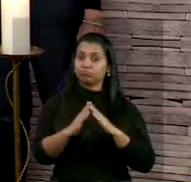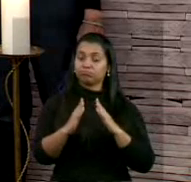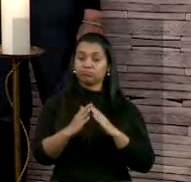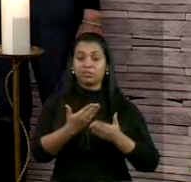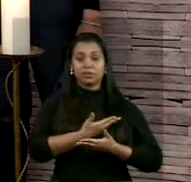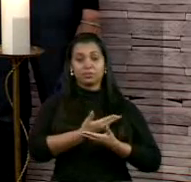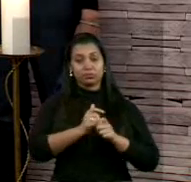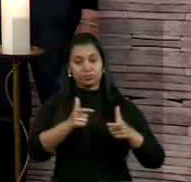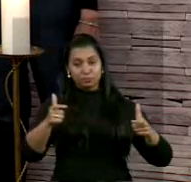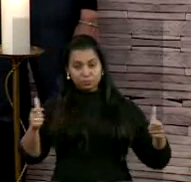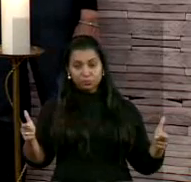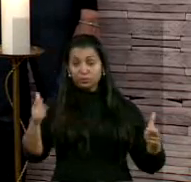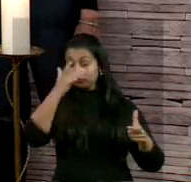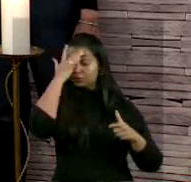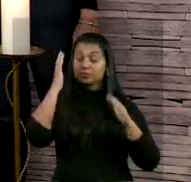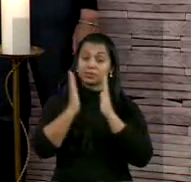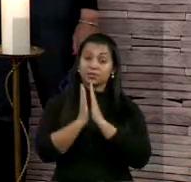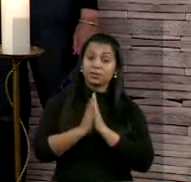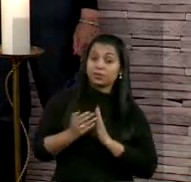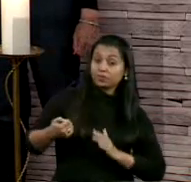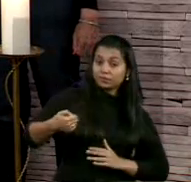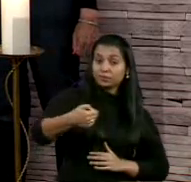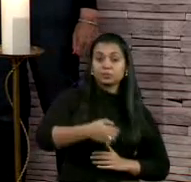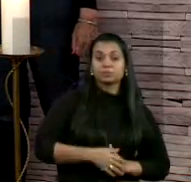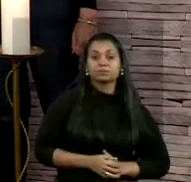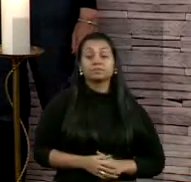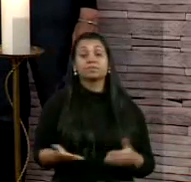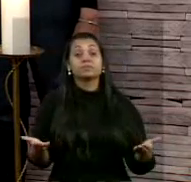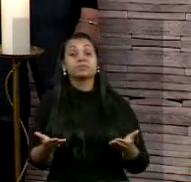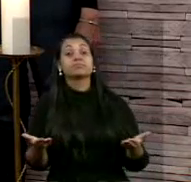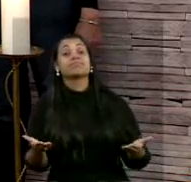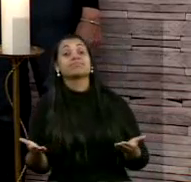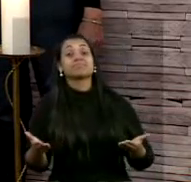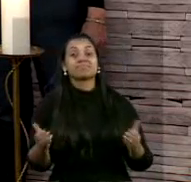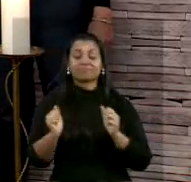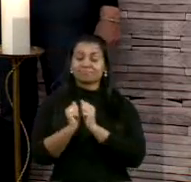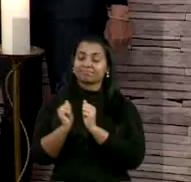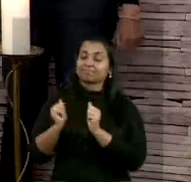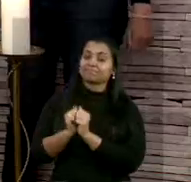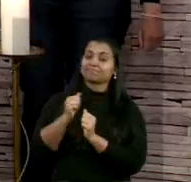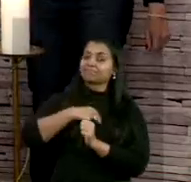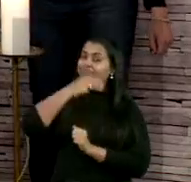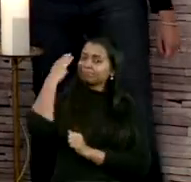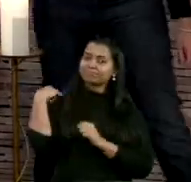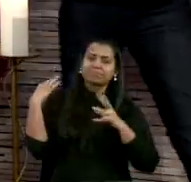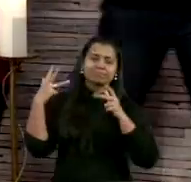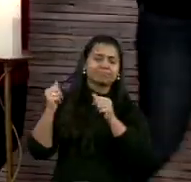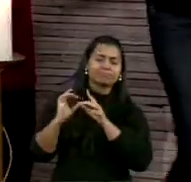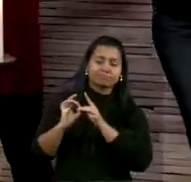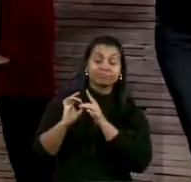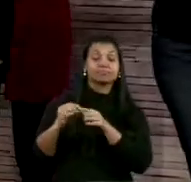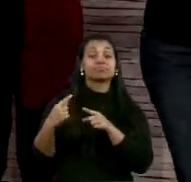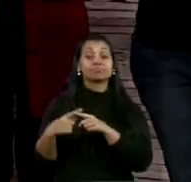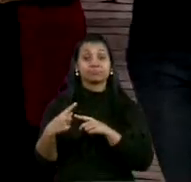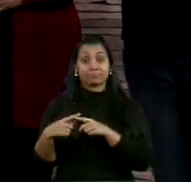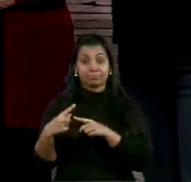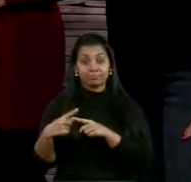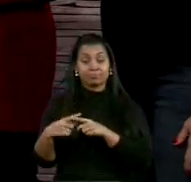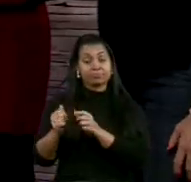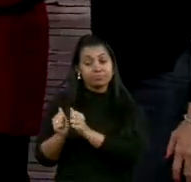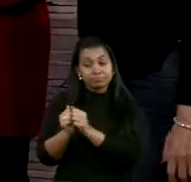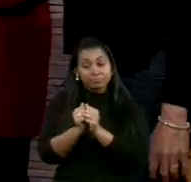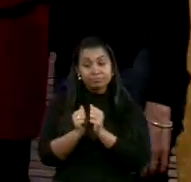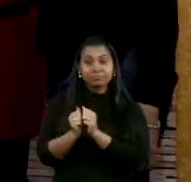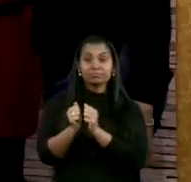de amizades das pessoas que rezam o Santo Terço ao vivo. E agora, vamos aqui ao lado de Nossa Senhora, todo mundo juntinho, porque ao